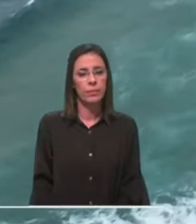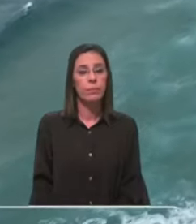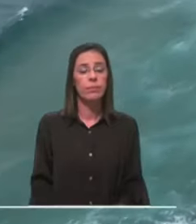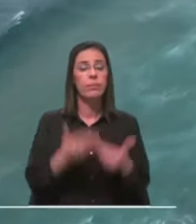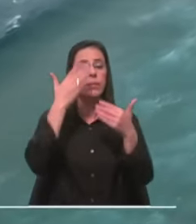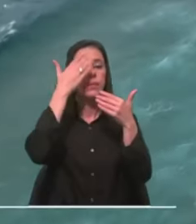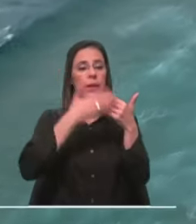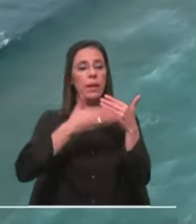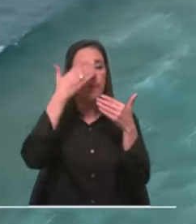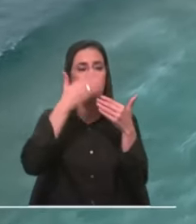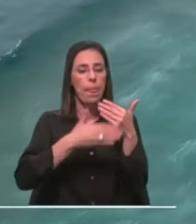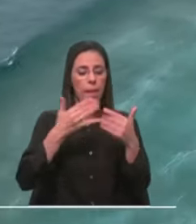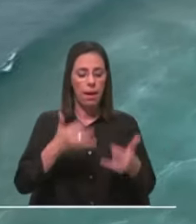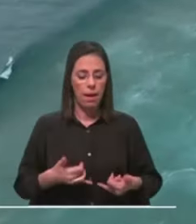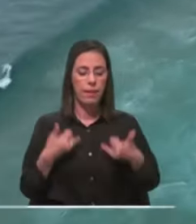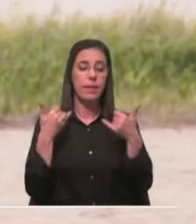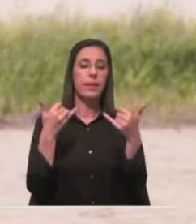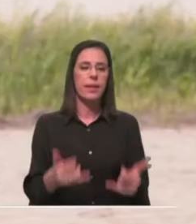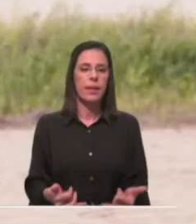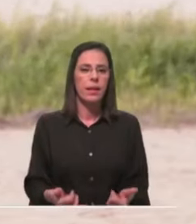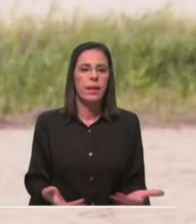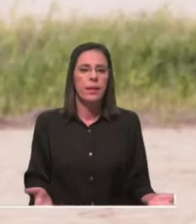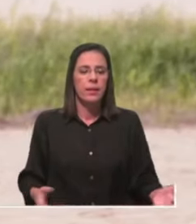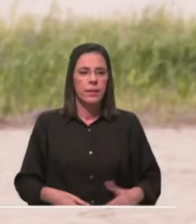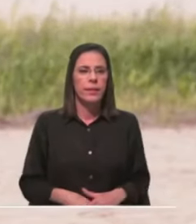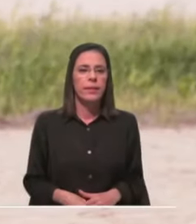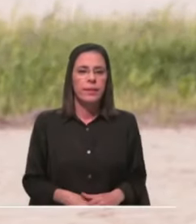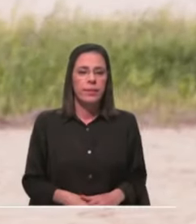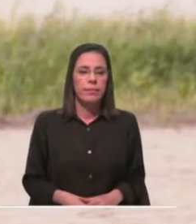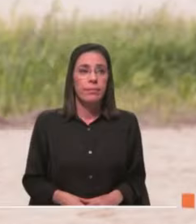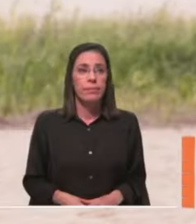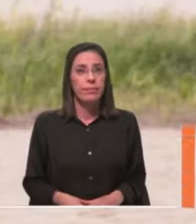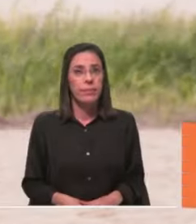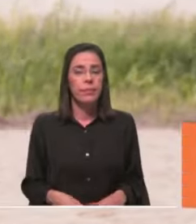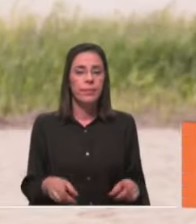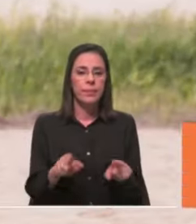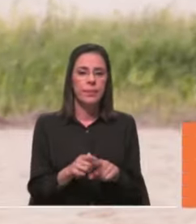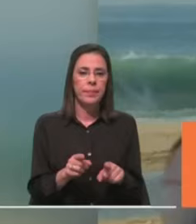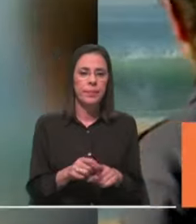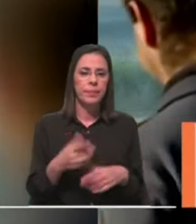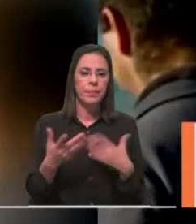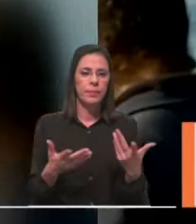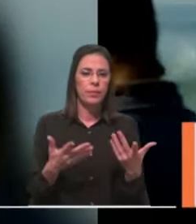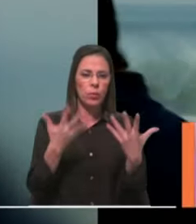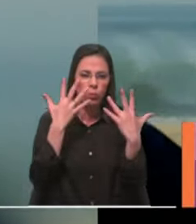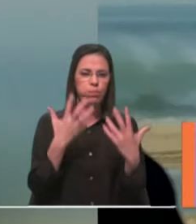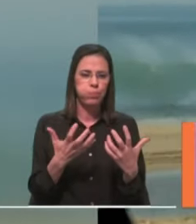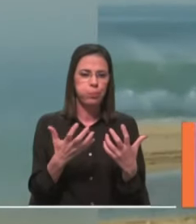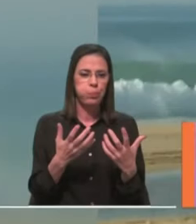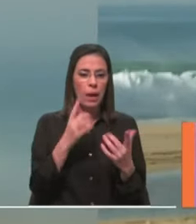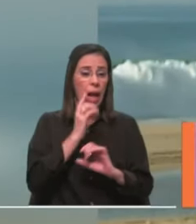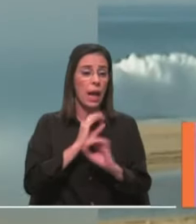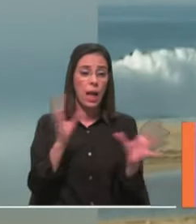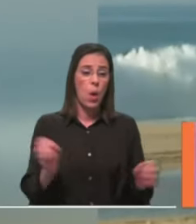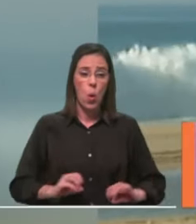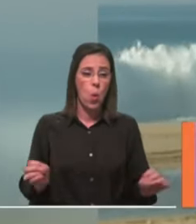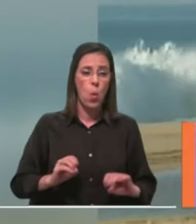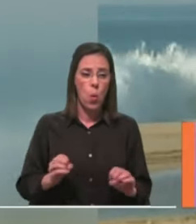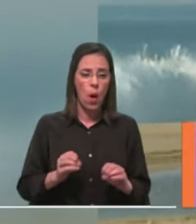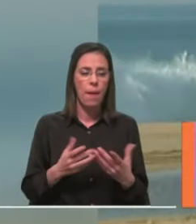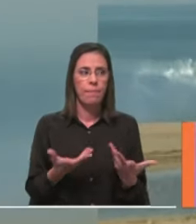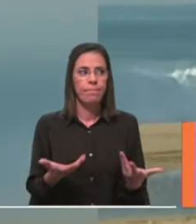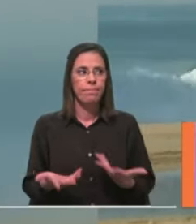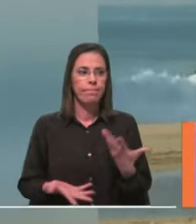Os dias posteriores, imagino que deve ser um nevoeiro para vocês, mais ou